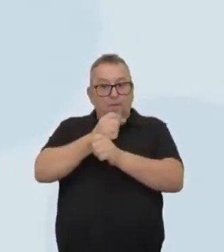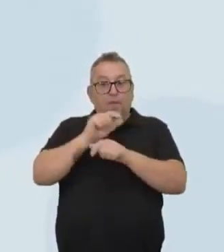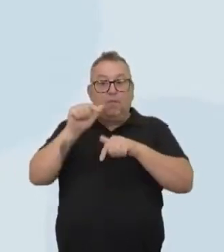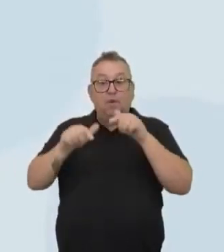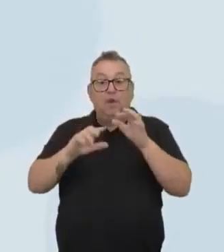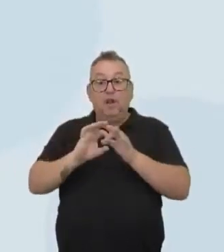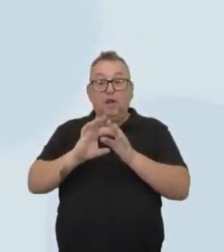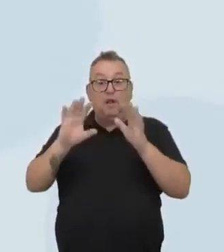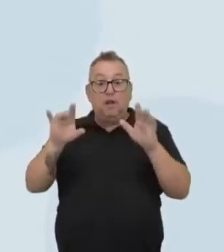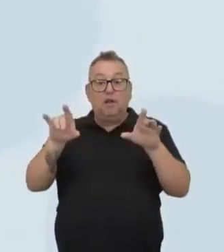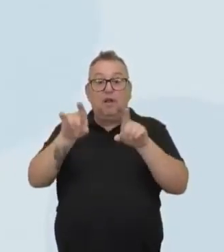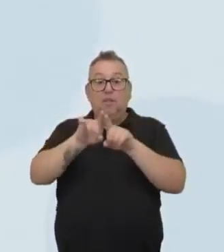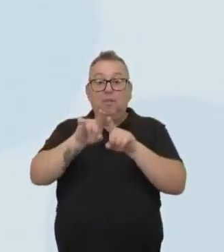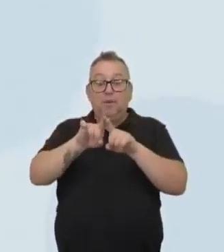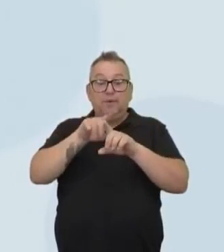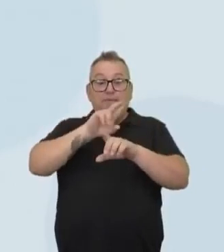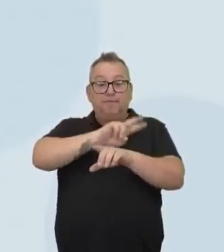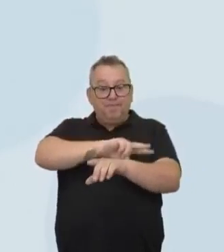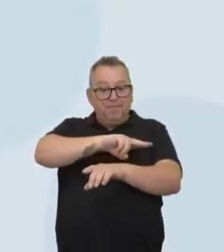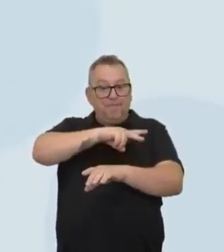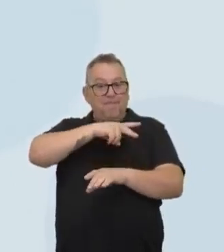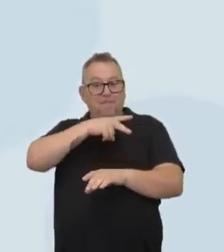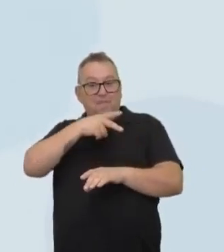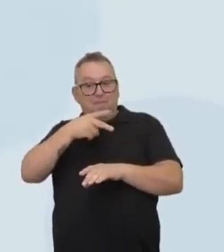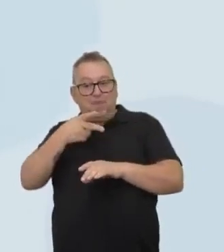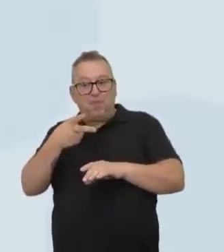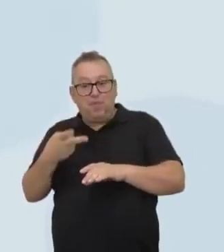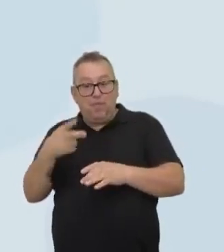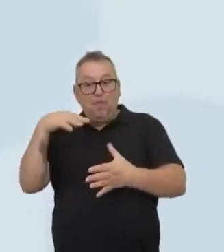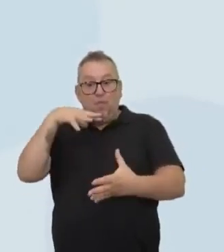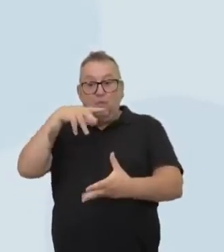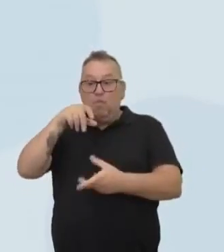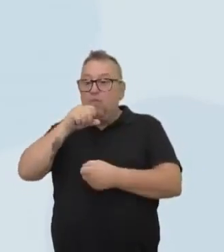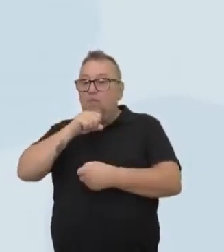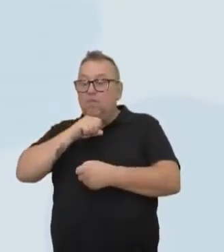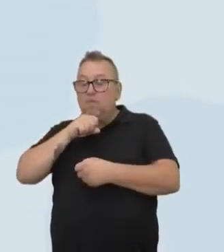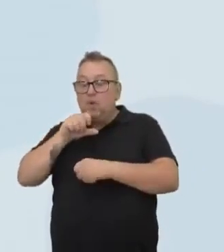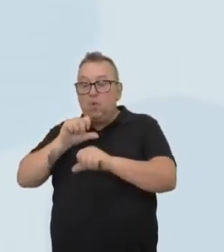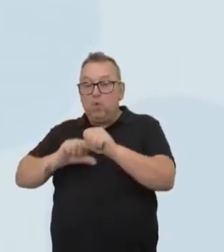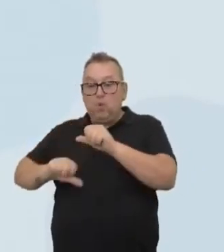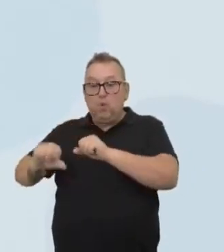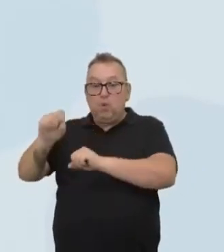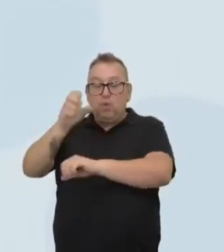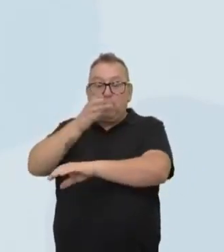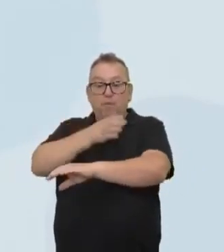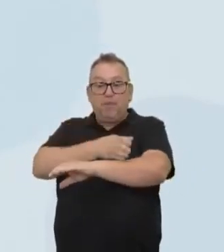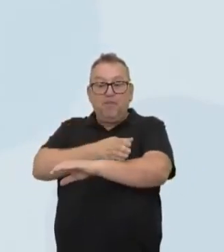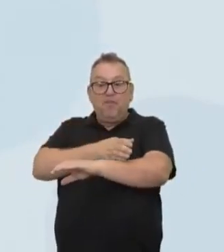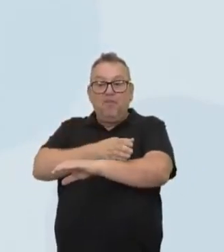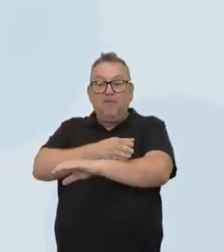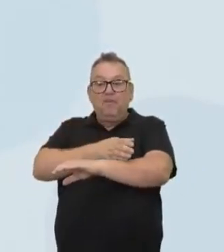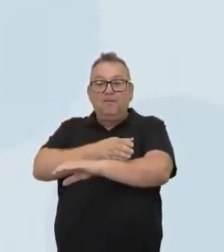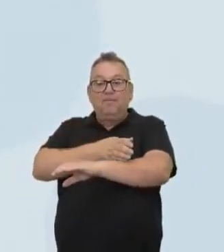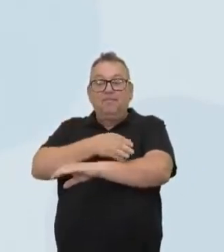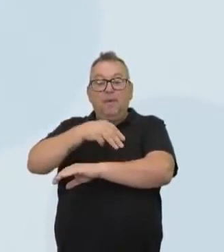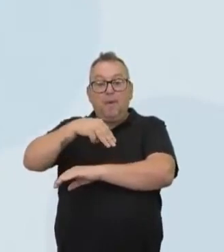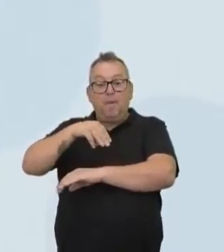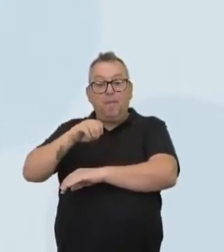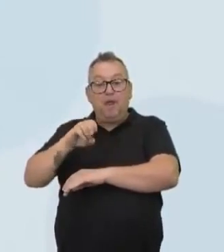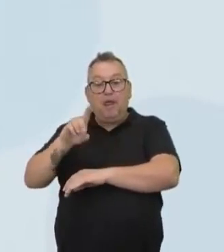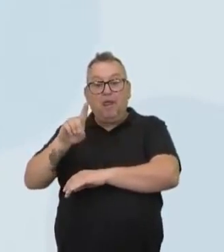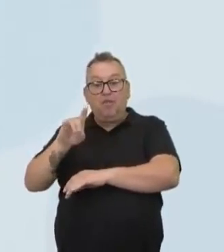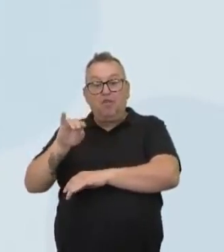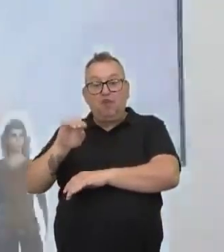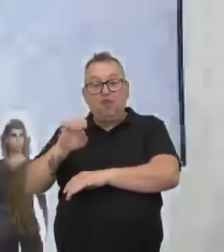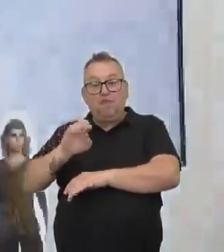do trabalho livre durante a passagem do mundo antigo para o mundo medieval. Certo? Então,